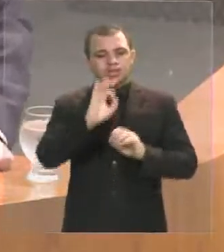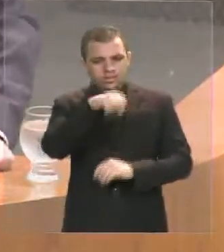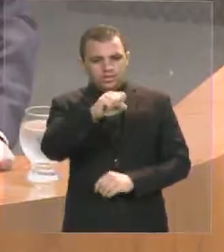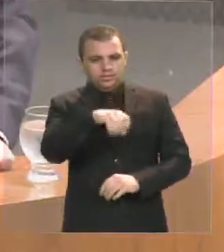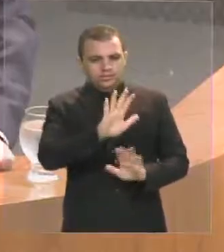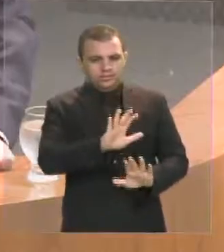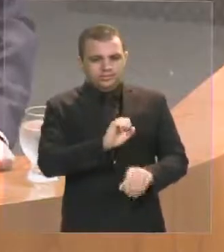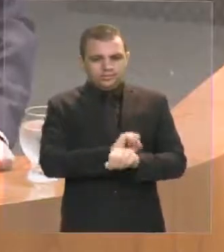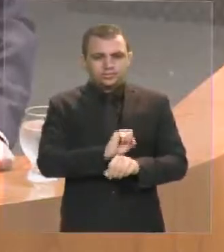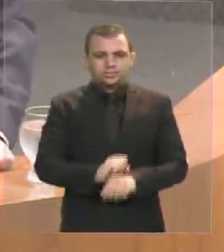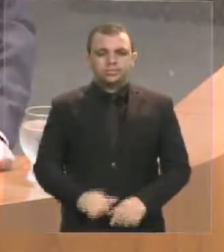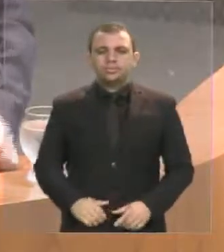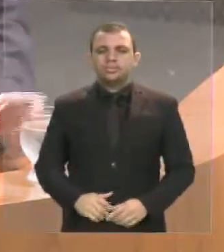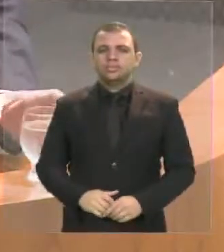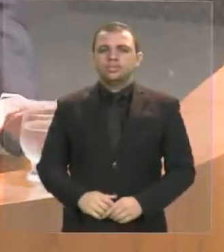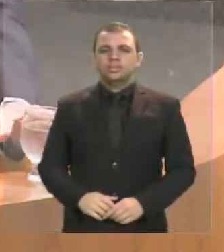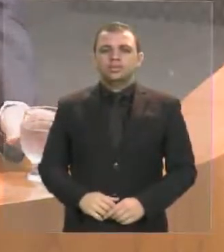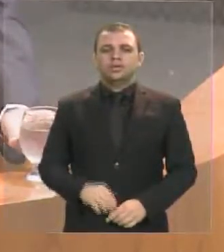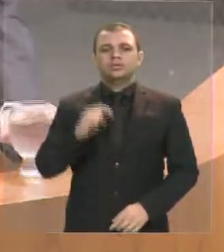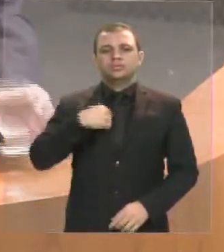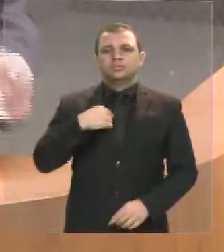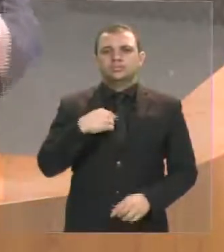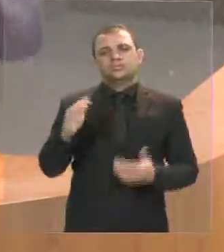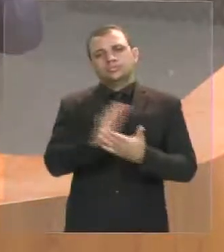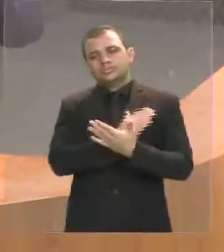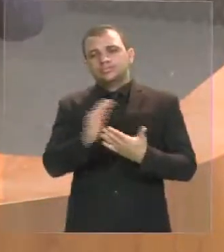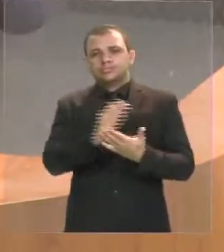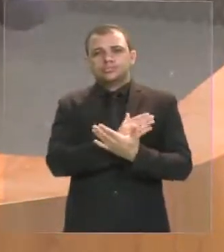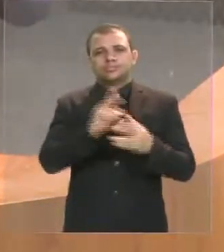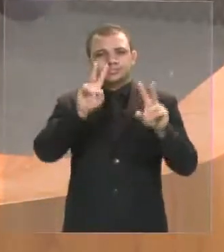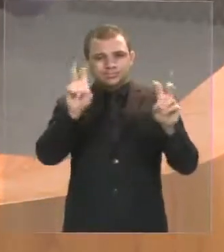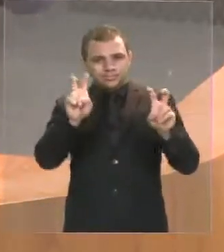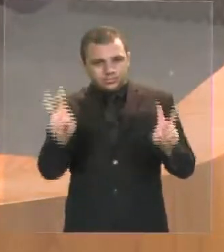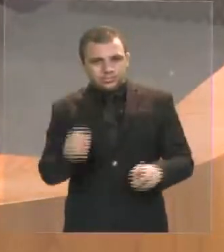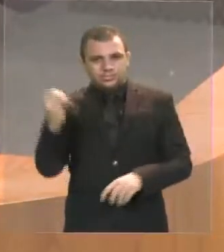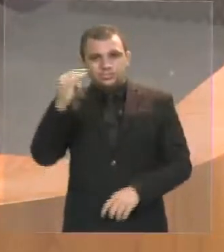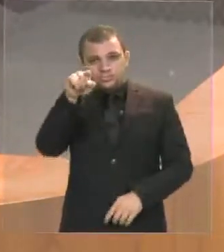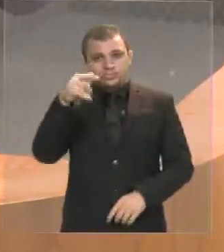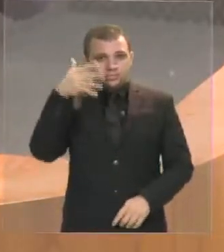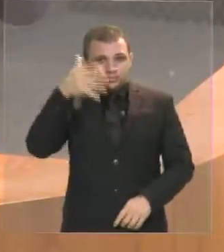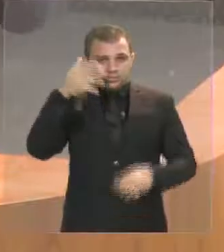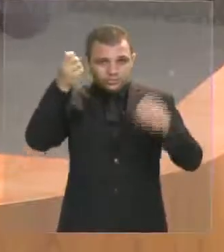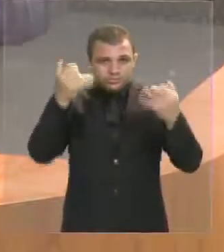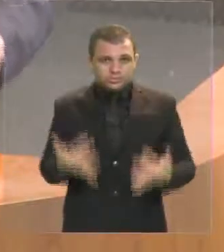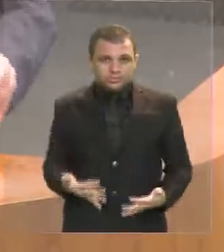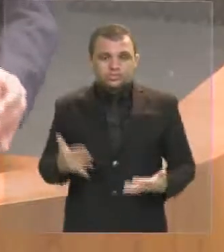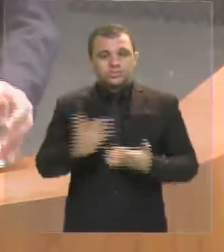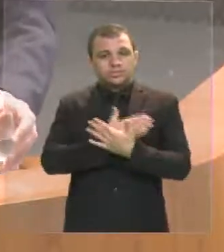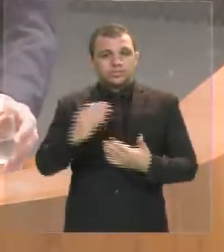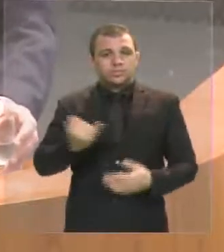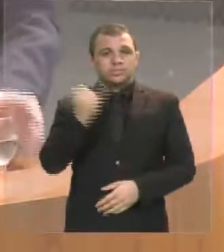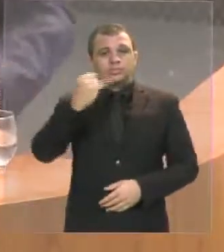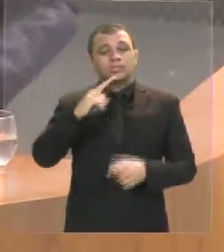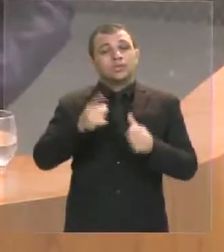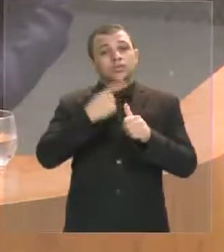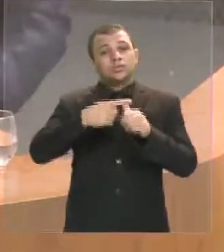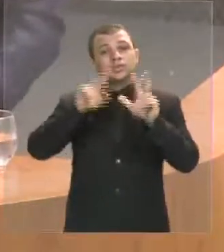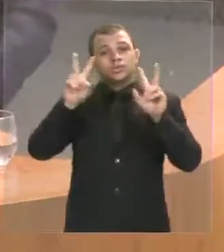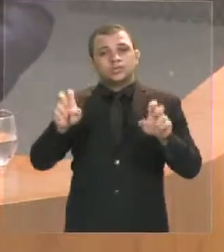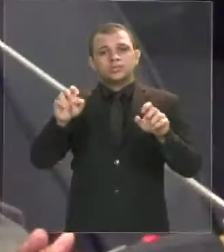Verde. Só para pontuar algumas questões que Vossa Excelência destacou, importantes. Primeiro, fazer referência à questão